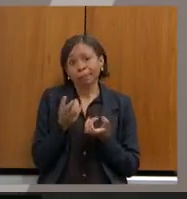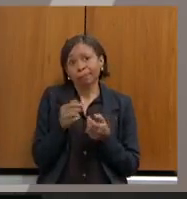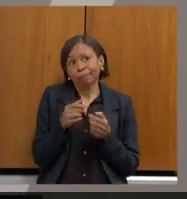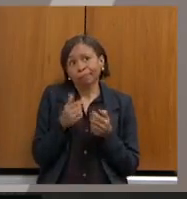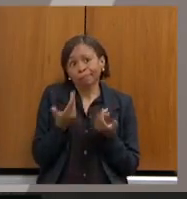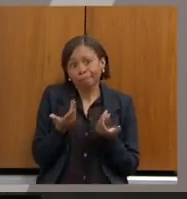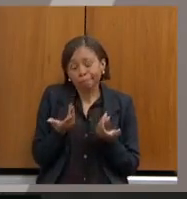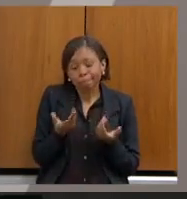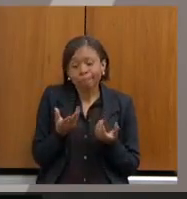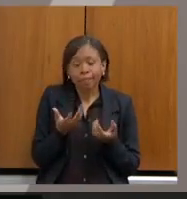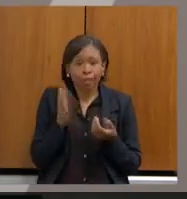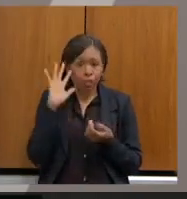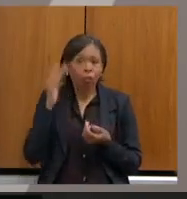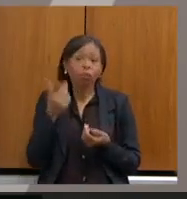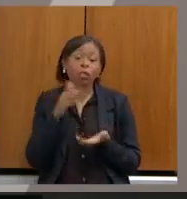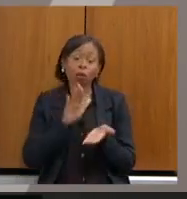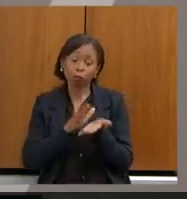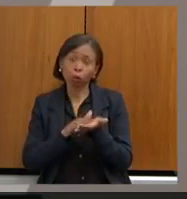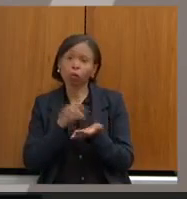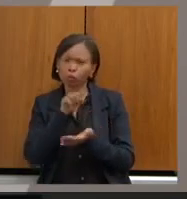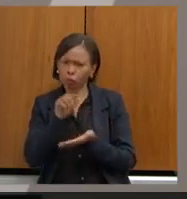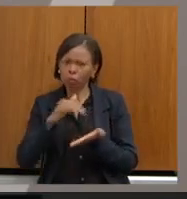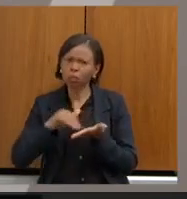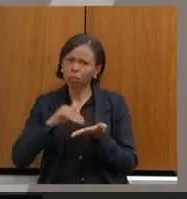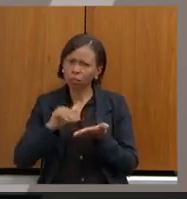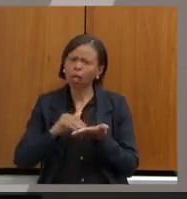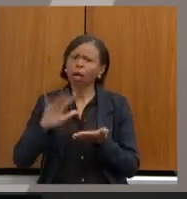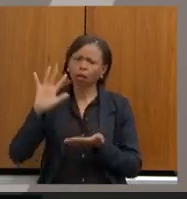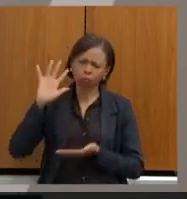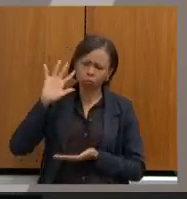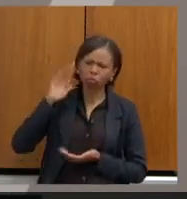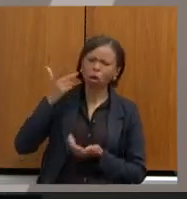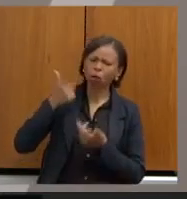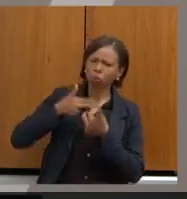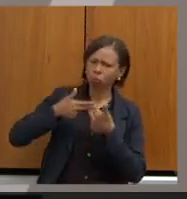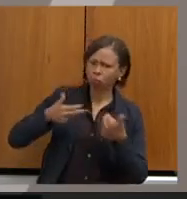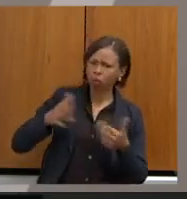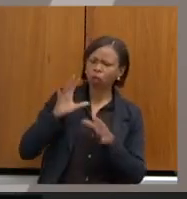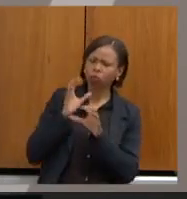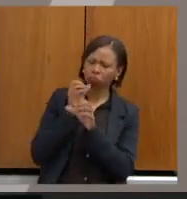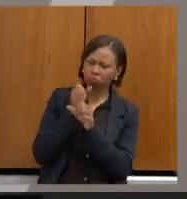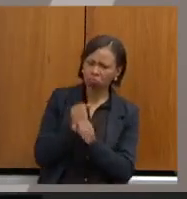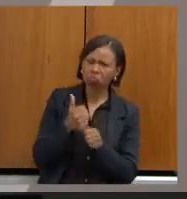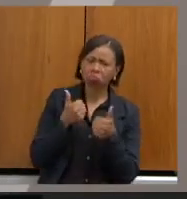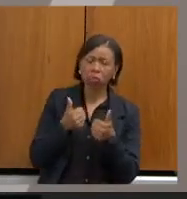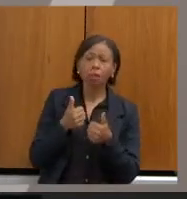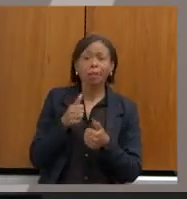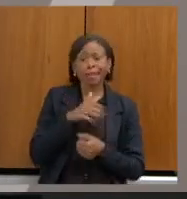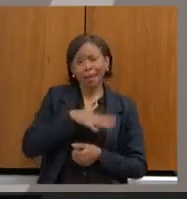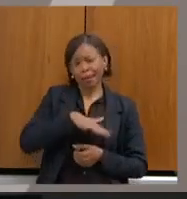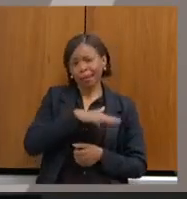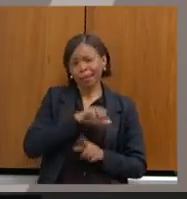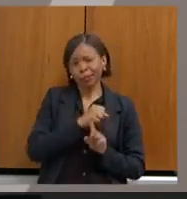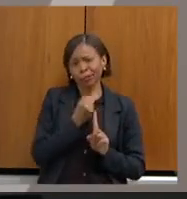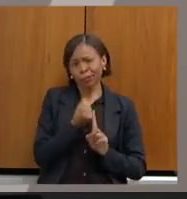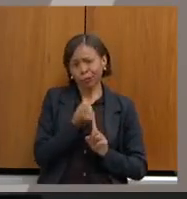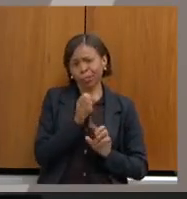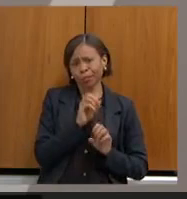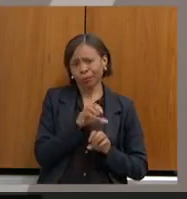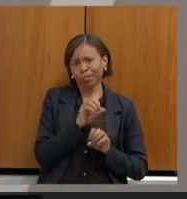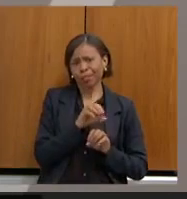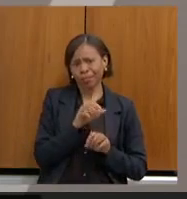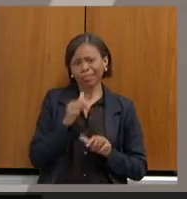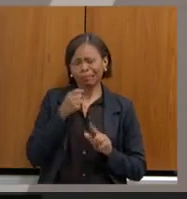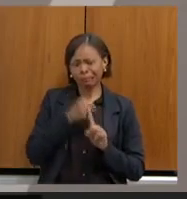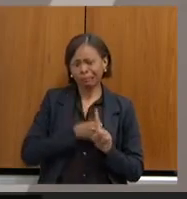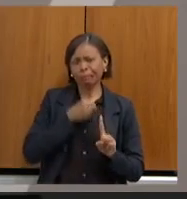isso aí cumprimentar pelos resultados a questão do socioeducativo a gente sempre viu essa multa deles aqui e depois da